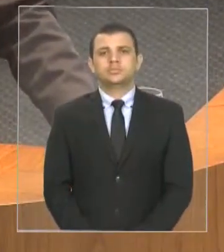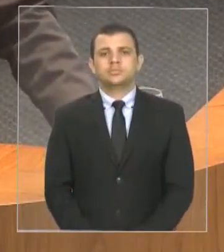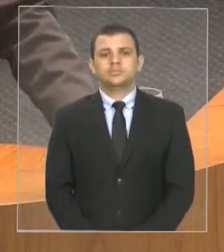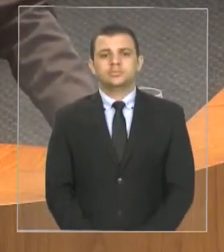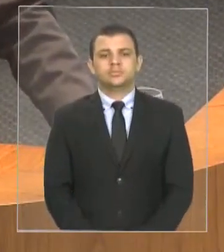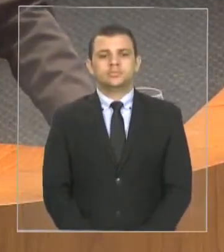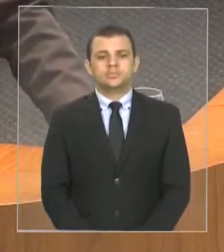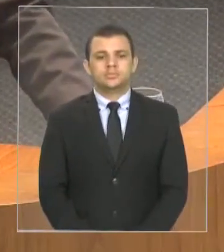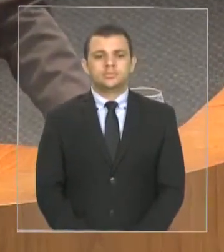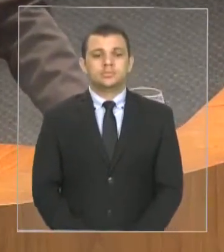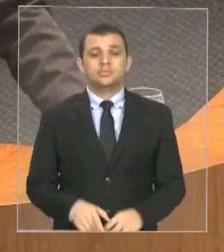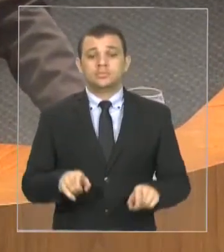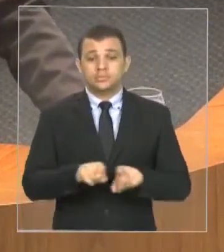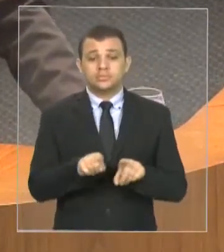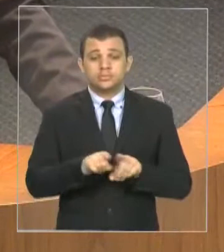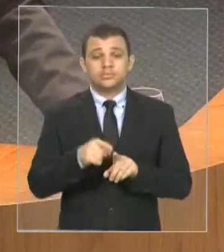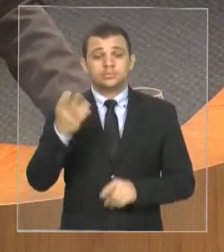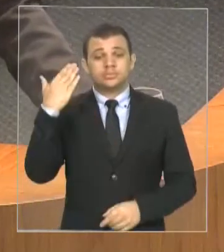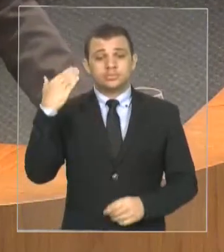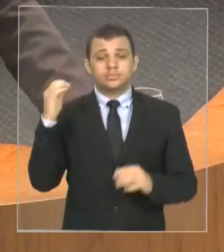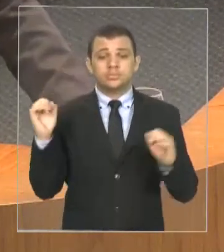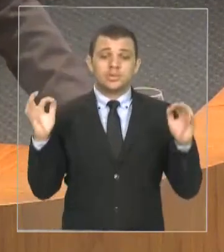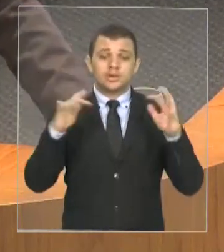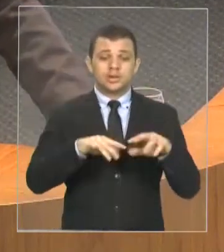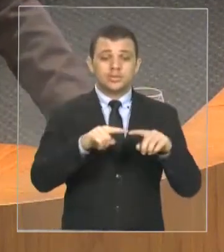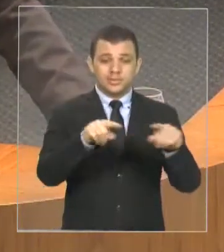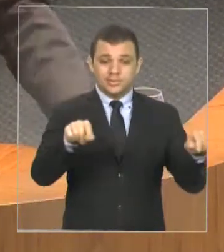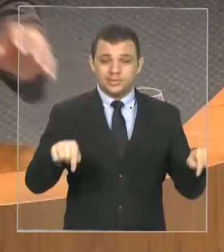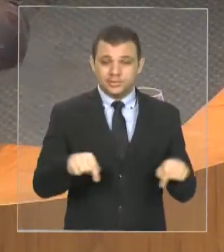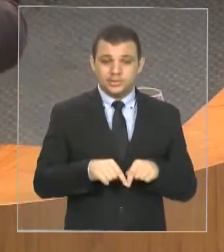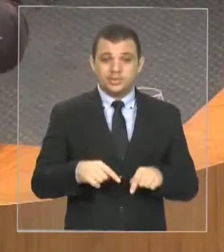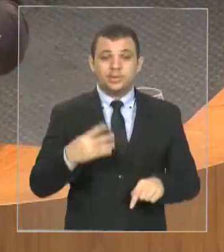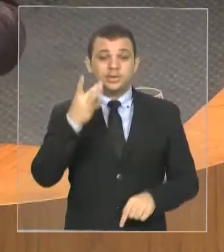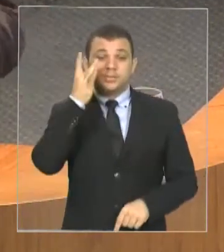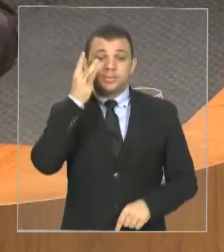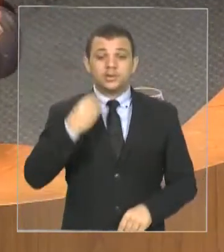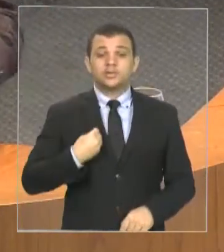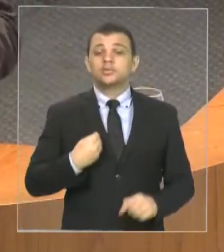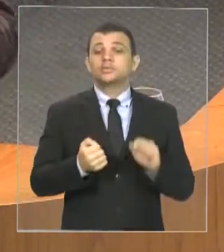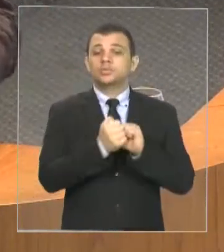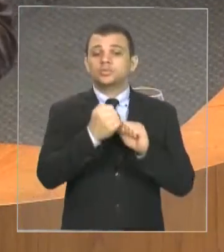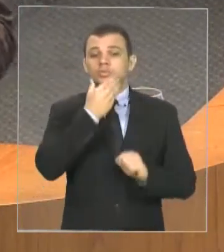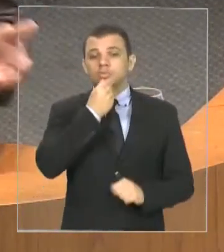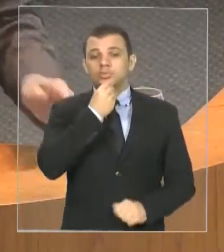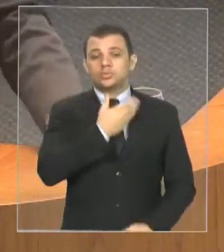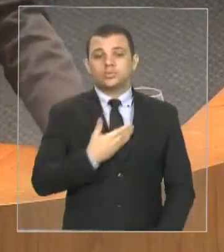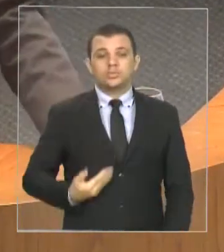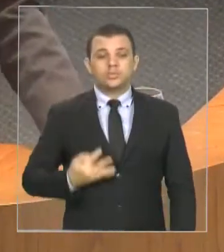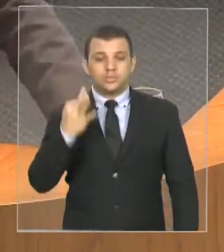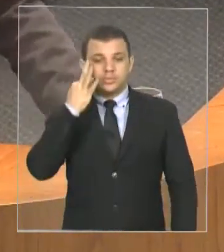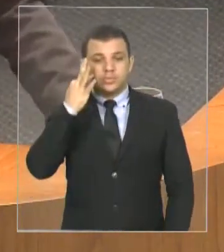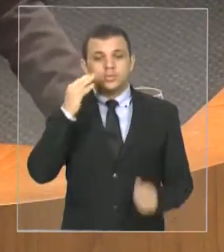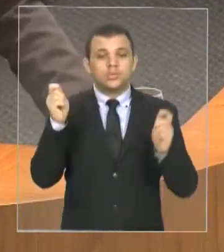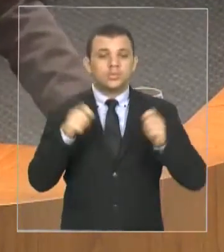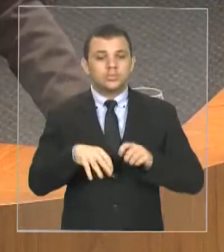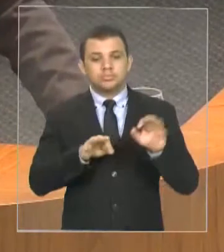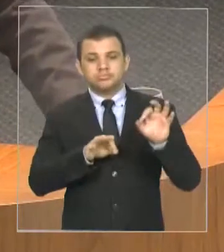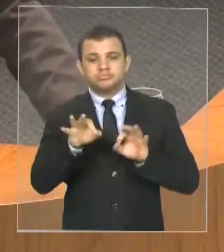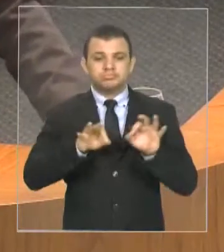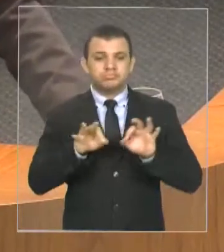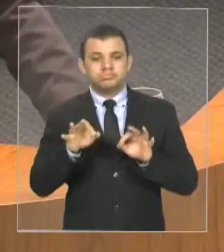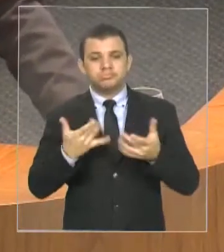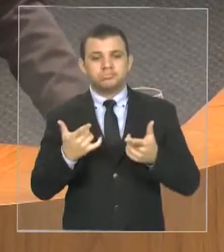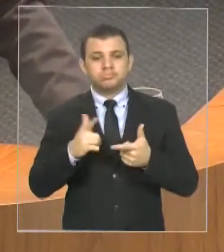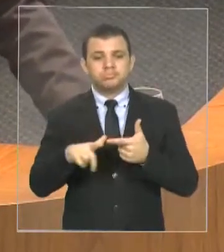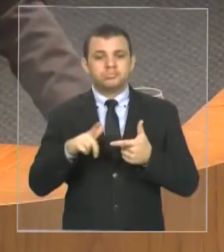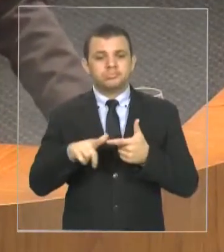E naquele dia também nos reuniram numa sala, e com a presença do governador Flávio Dino, para que pudesse aparar alguma aresta que existia, e não existia aresta